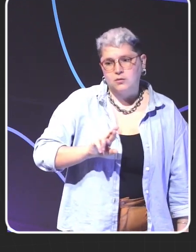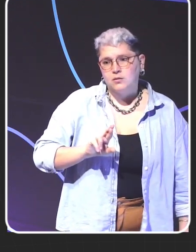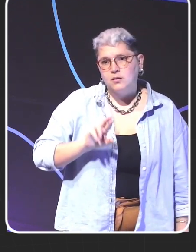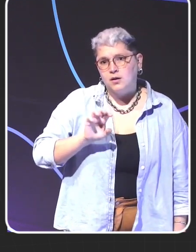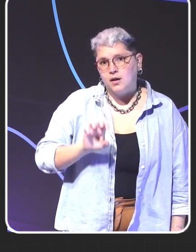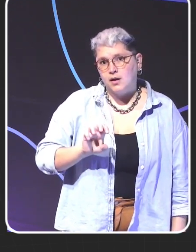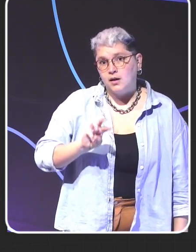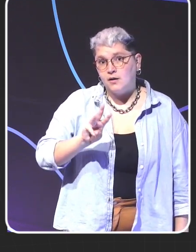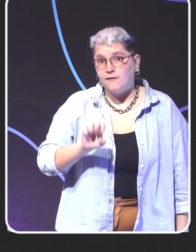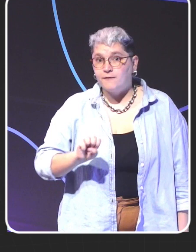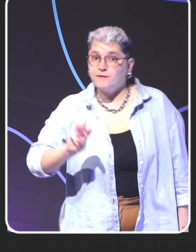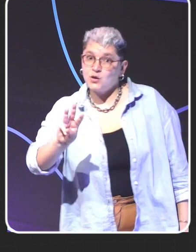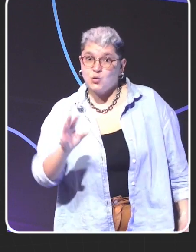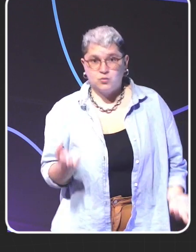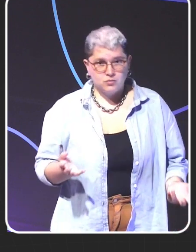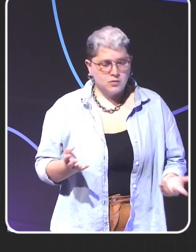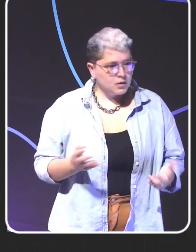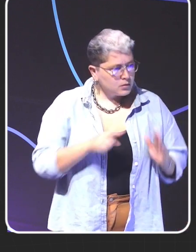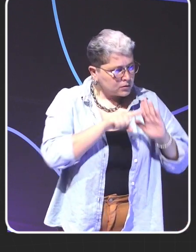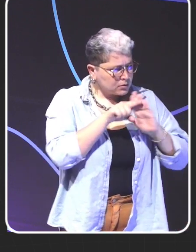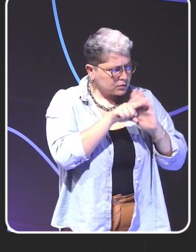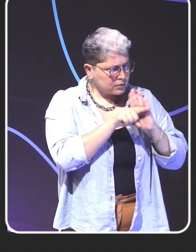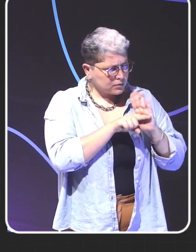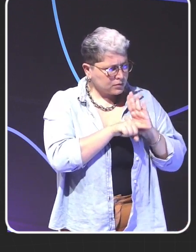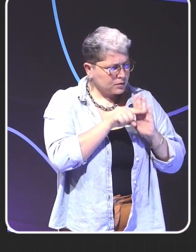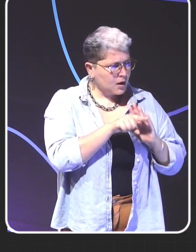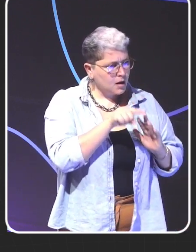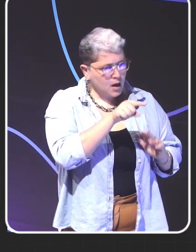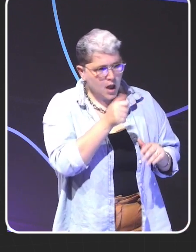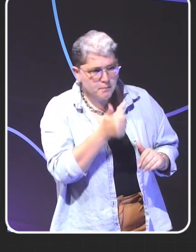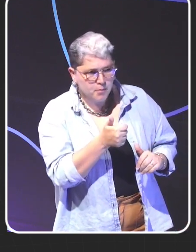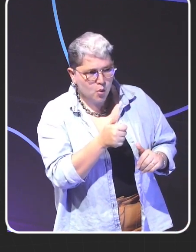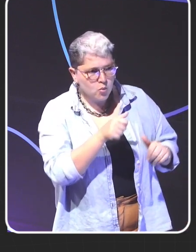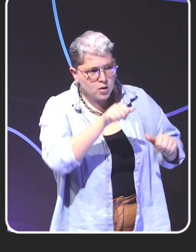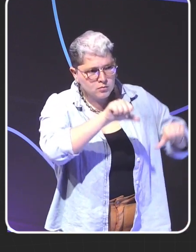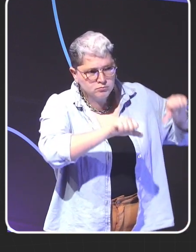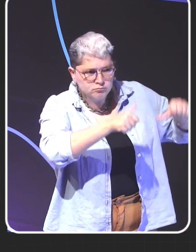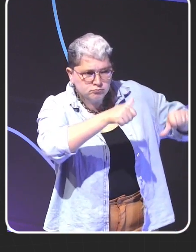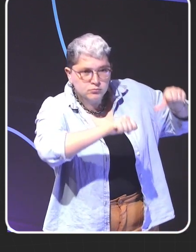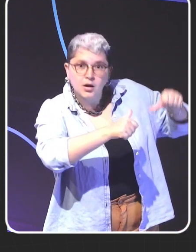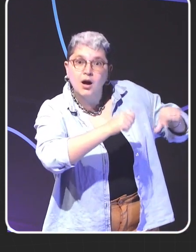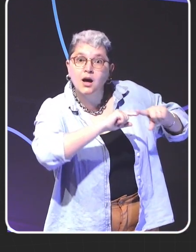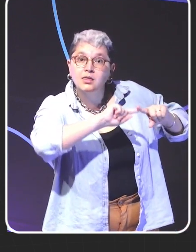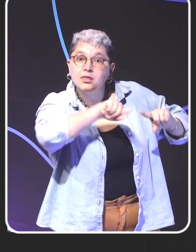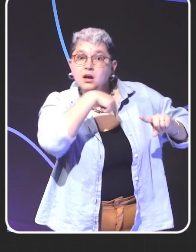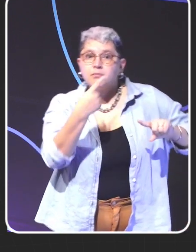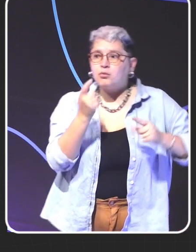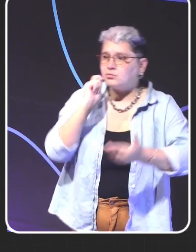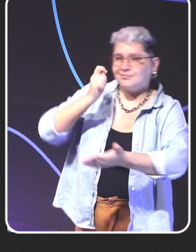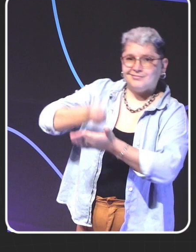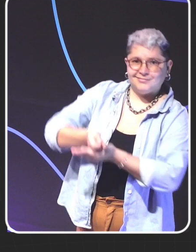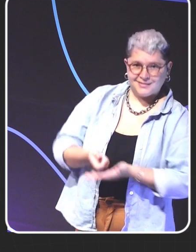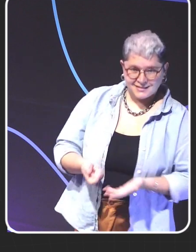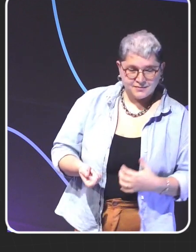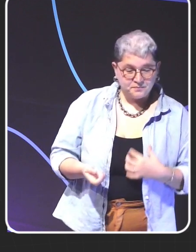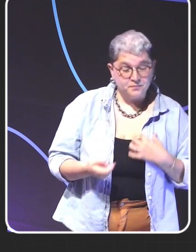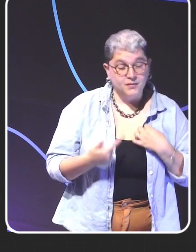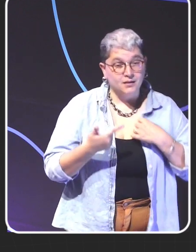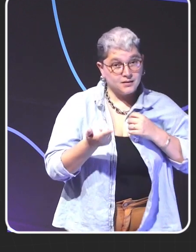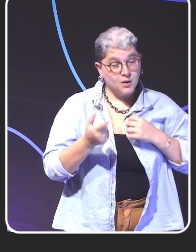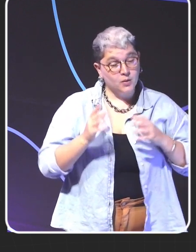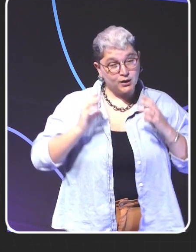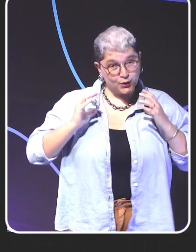mesma coisa que você está desejando antes de fazer a sua compra. Então, esse comportamento da gente querer tanto ver